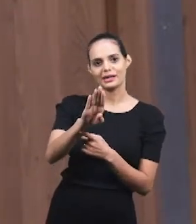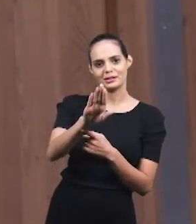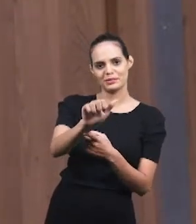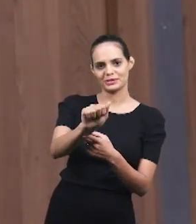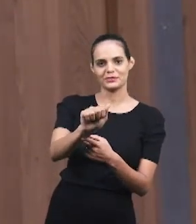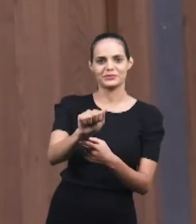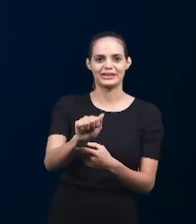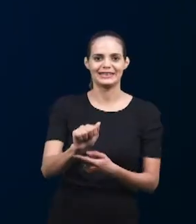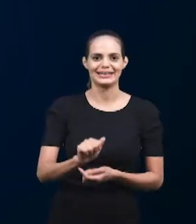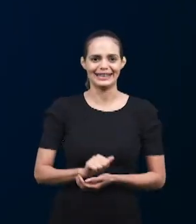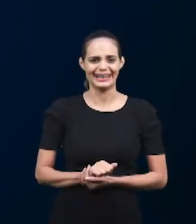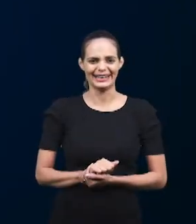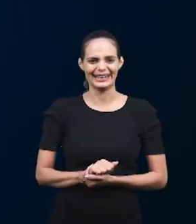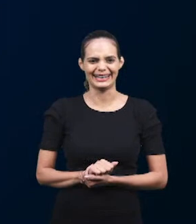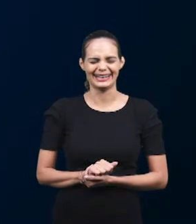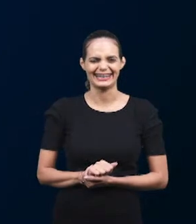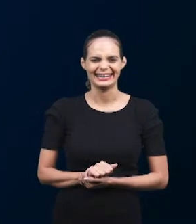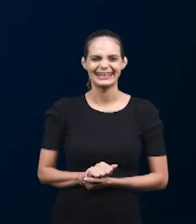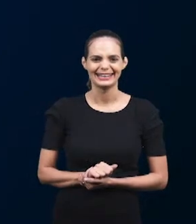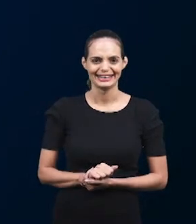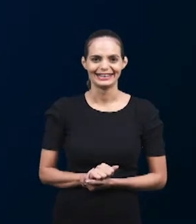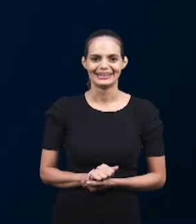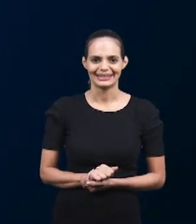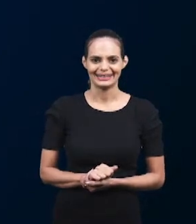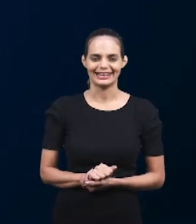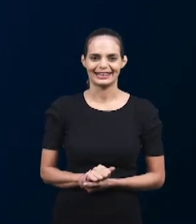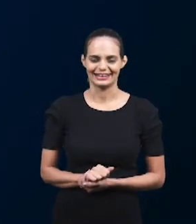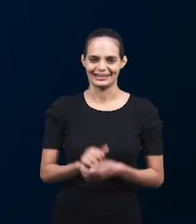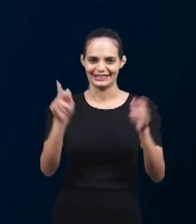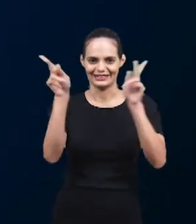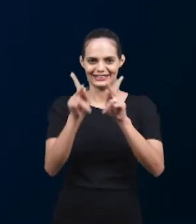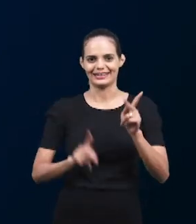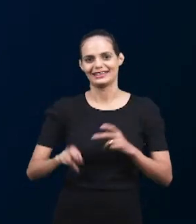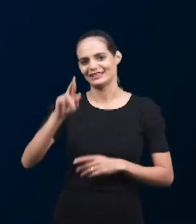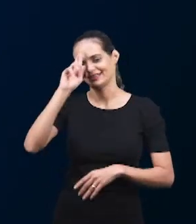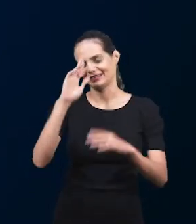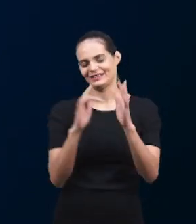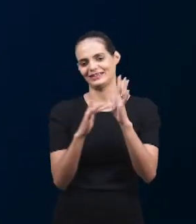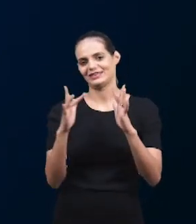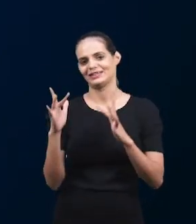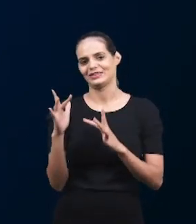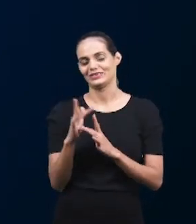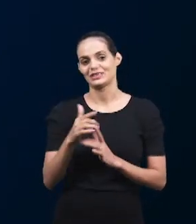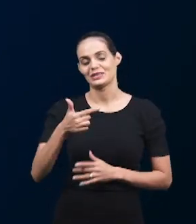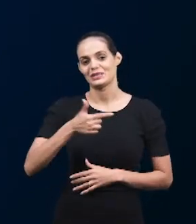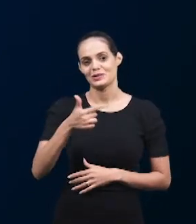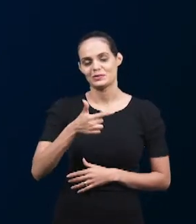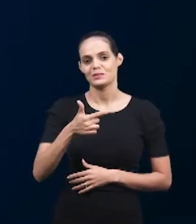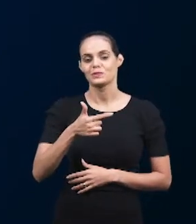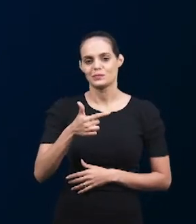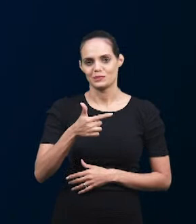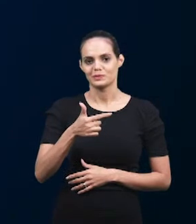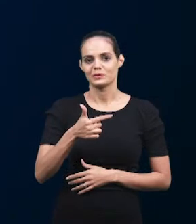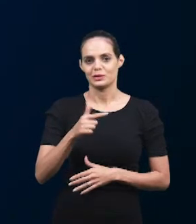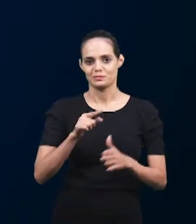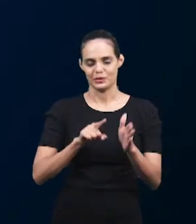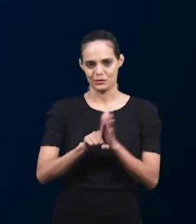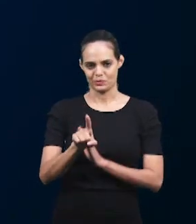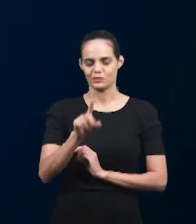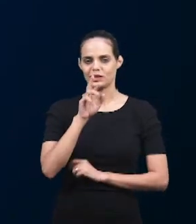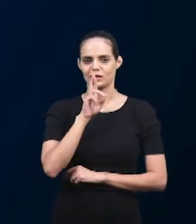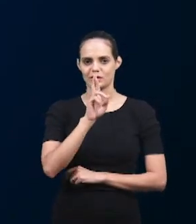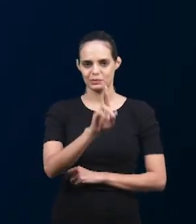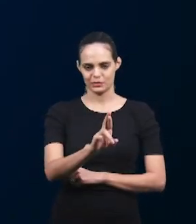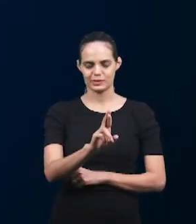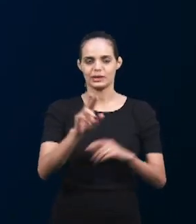esta pergunta. Irmãos, a paz do Senhor Jesus. Em resposta à segunda pergunta da Escola Bíblica Dominical desta semana, a expressão profética ali